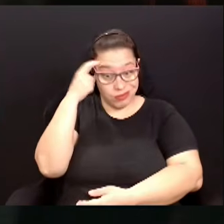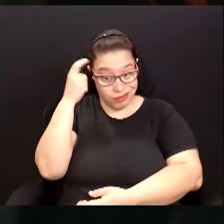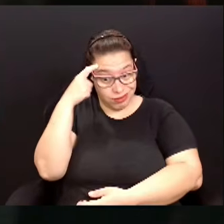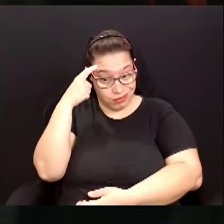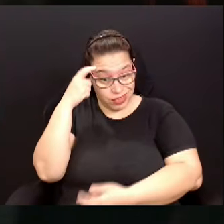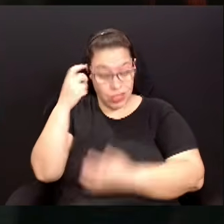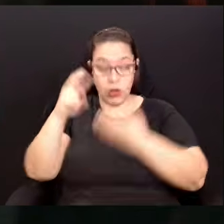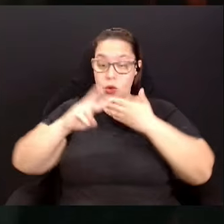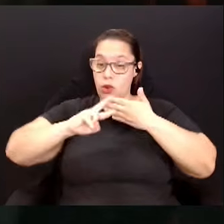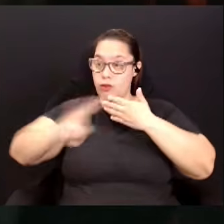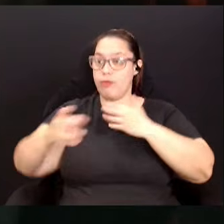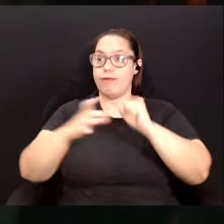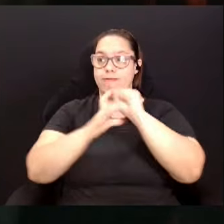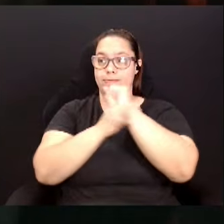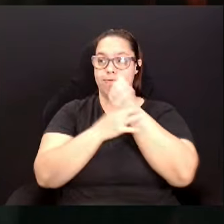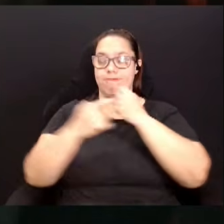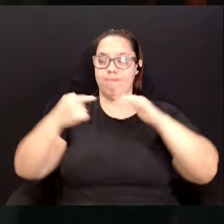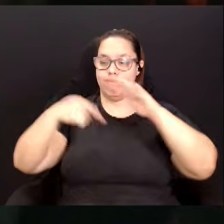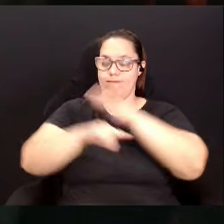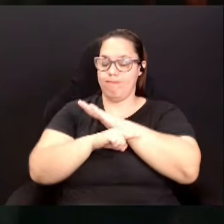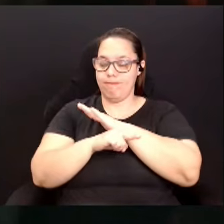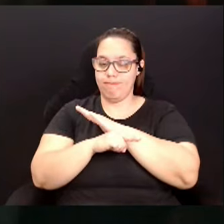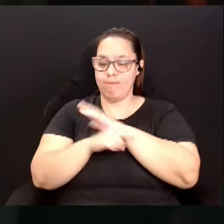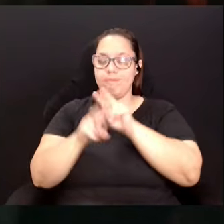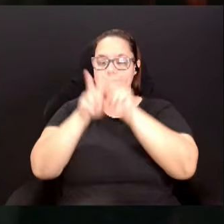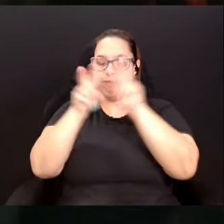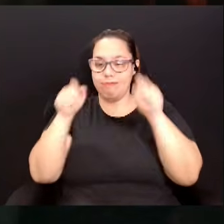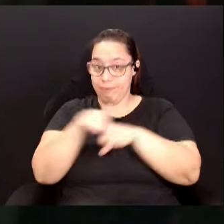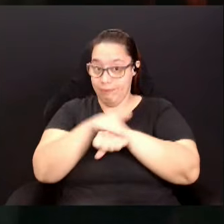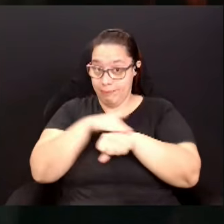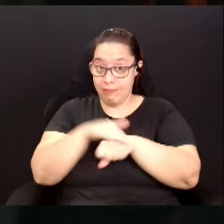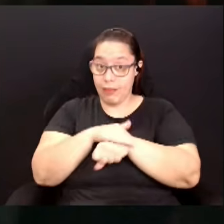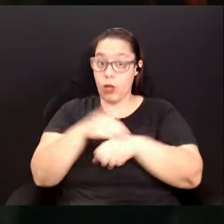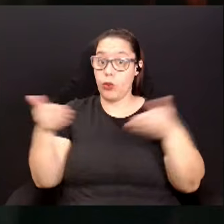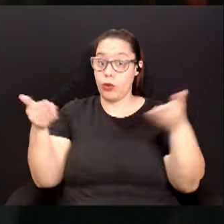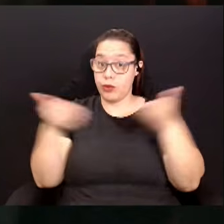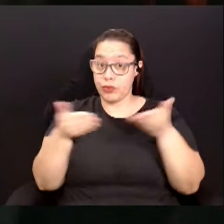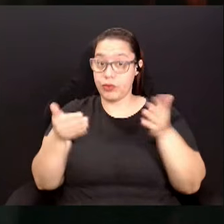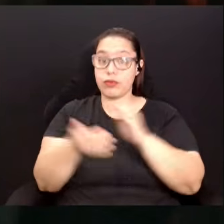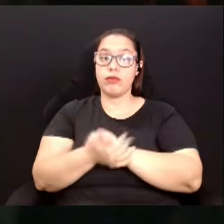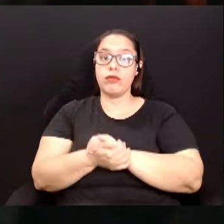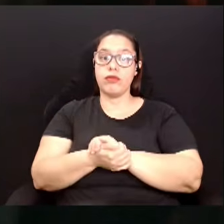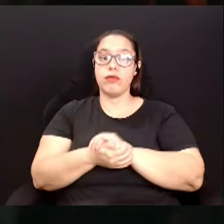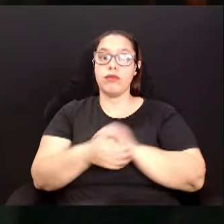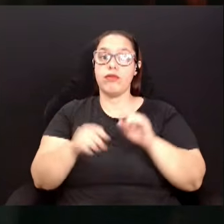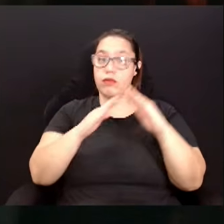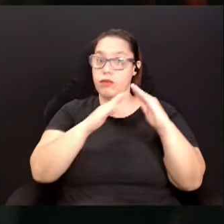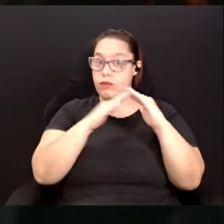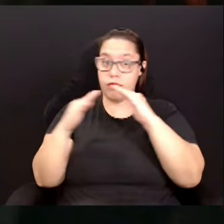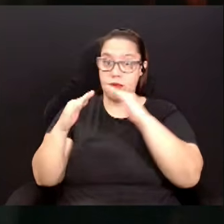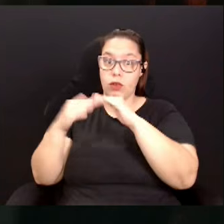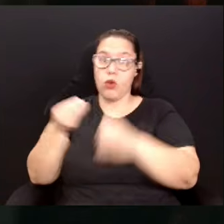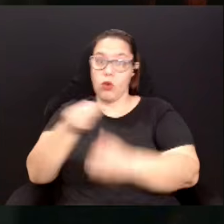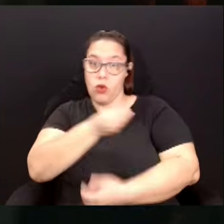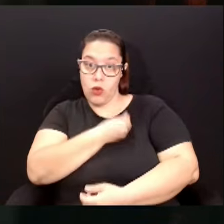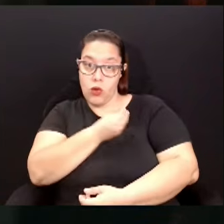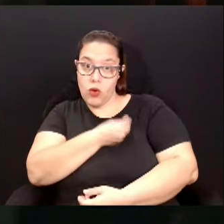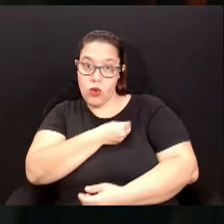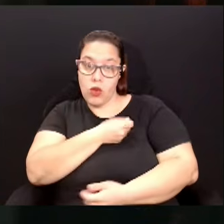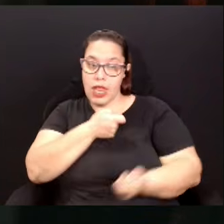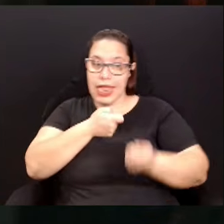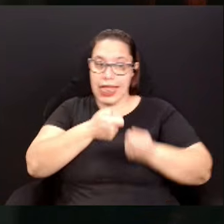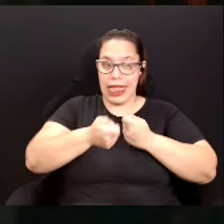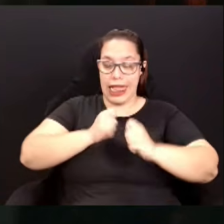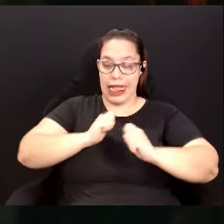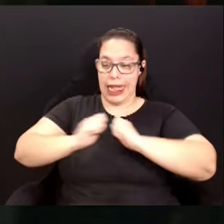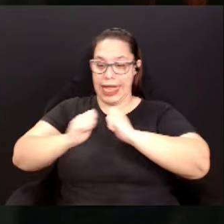inseguranças profundas? É sobre isso que a gente vai conversar hoje. Você aí de casa convive com alguém que monopoliza o papo? E aí,